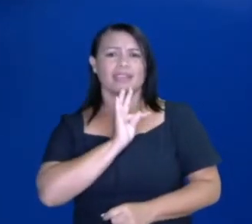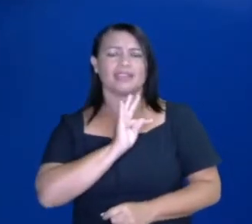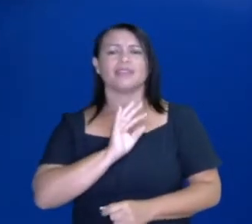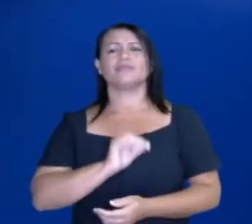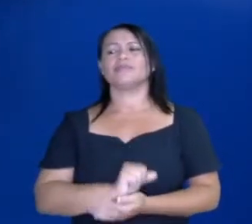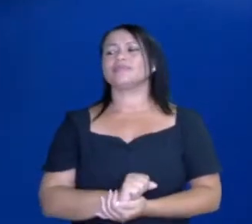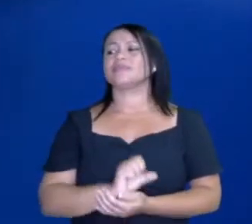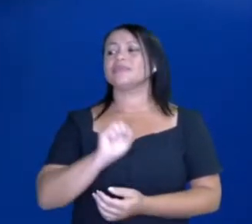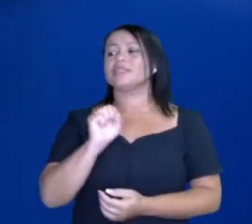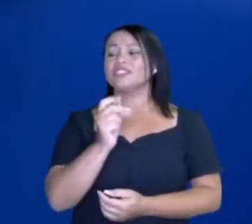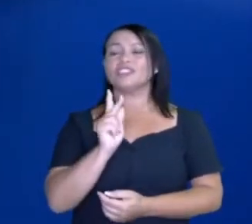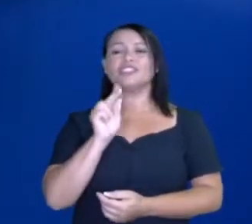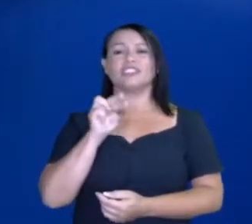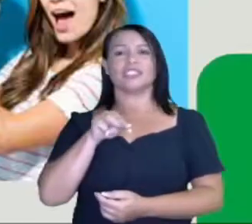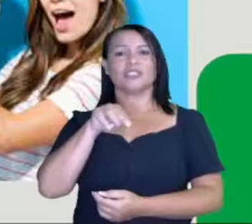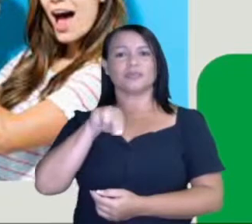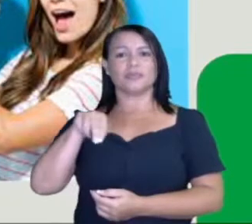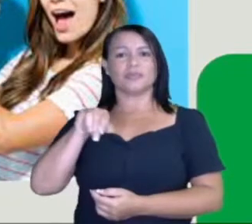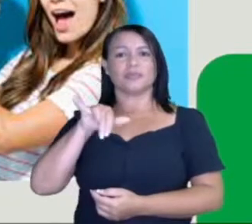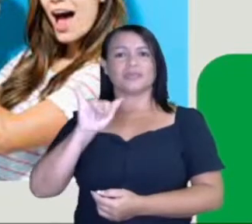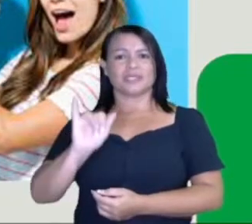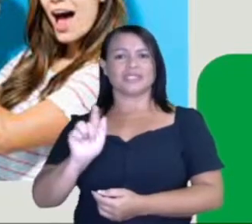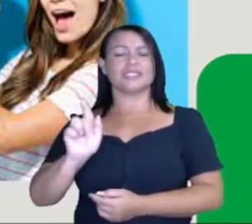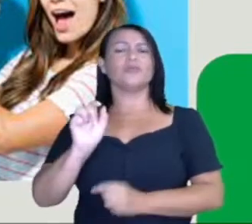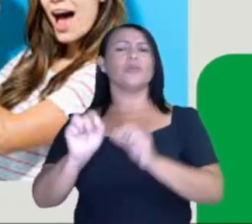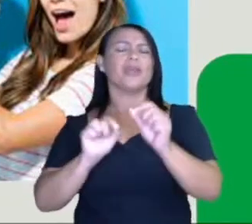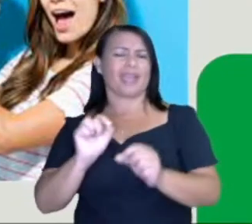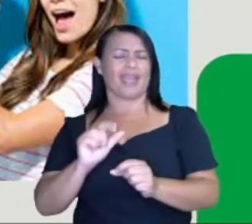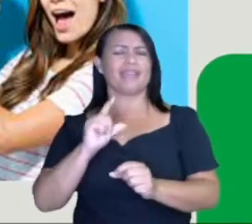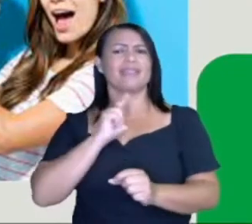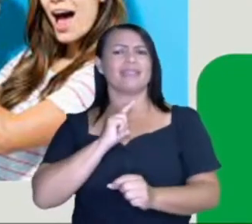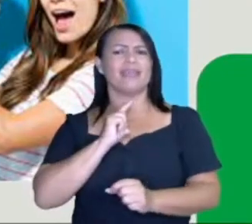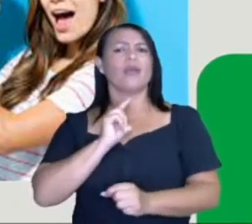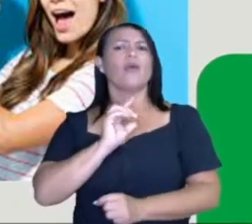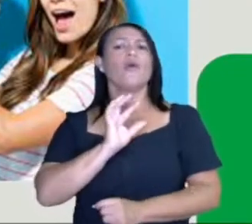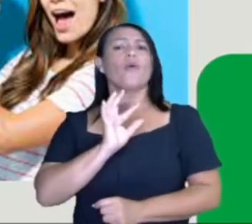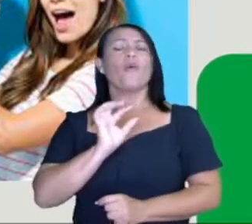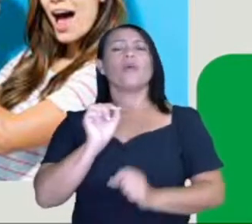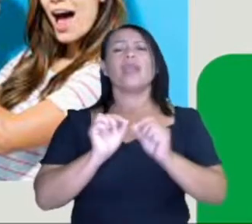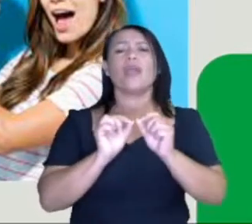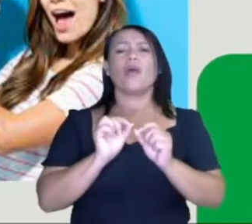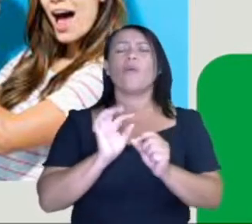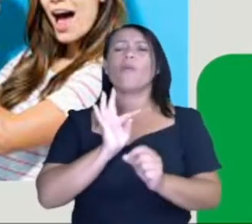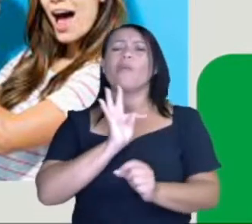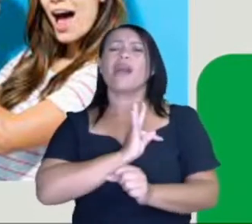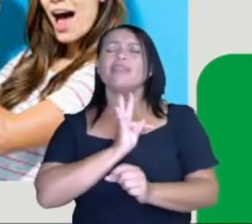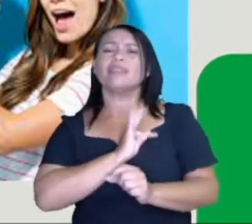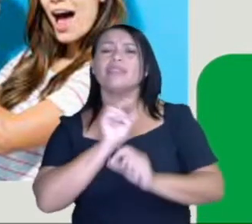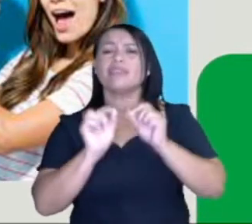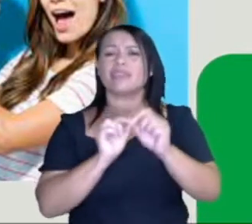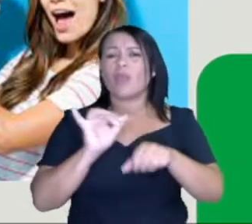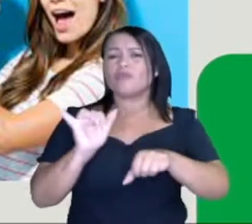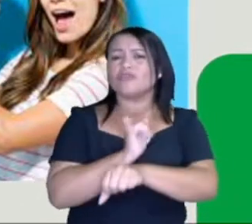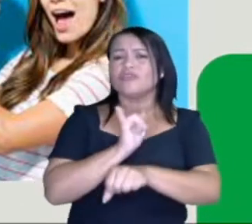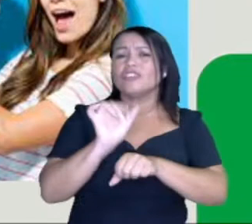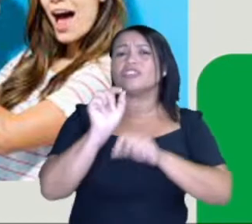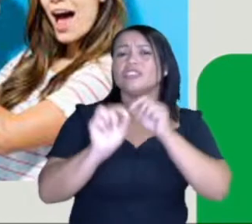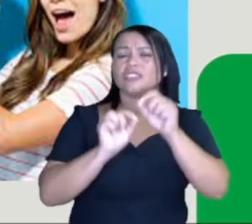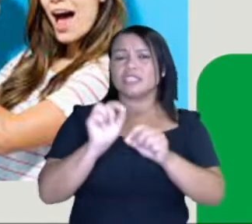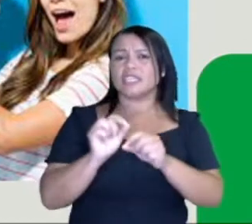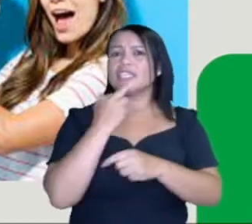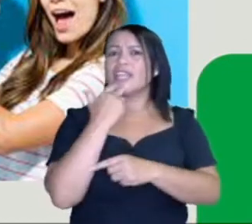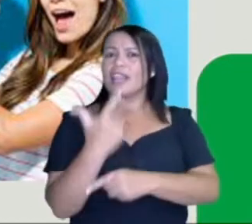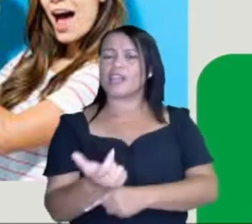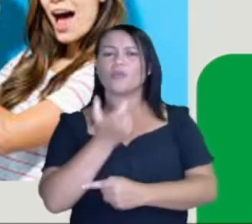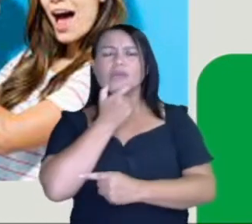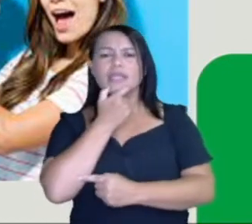skimming. O skimming se trata de uma técnica de interpretação de textos em inglês que se dá por meio de uma